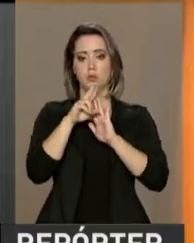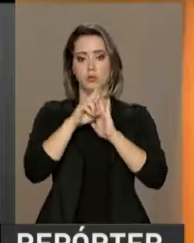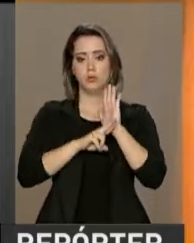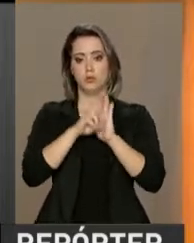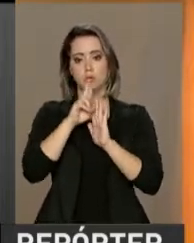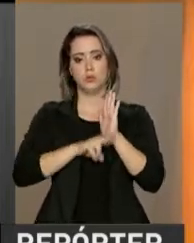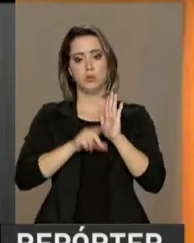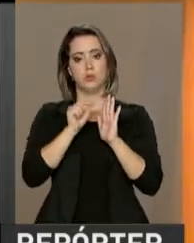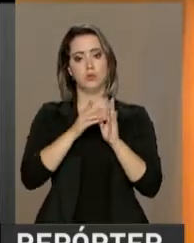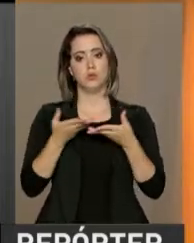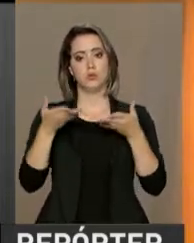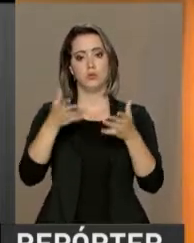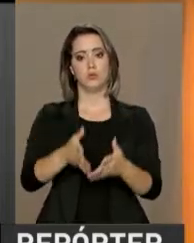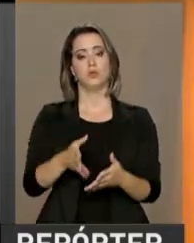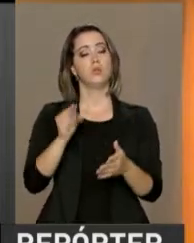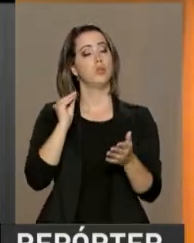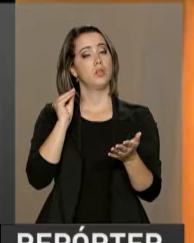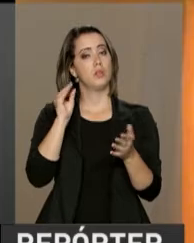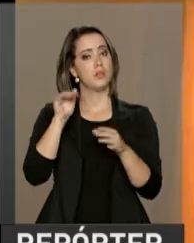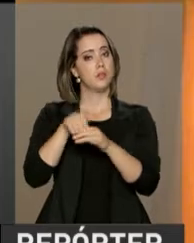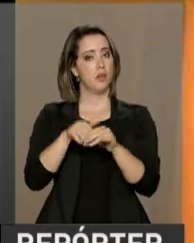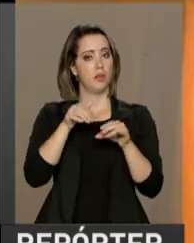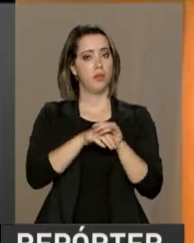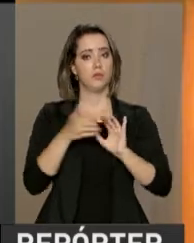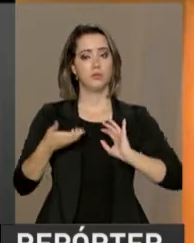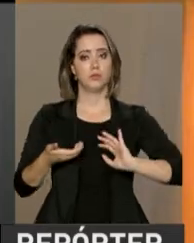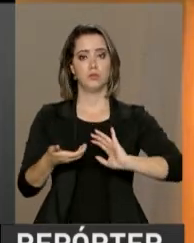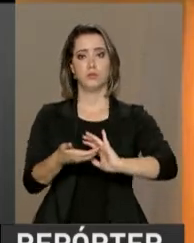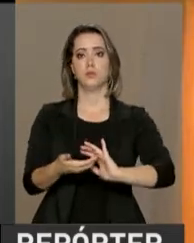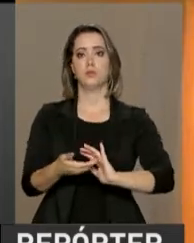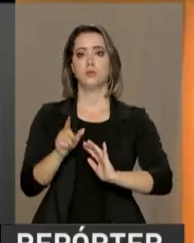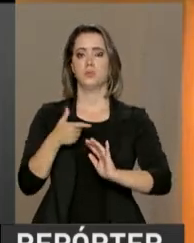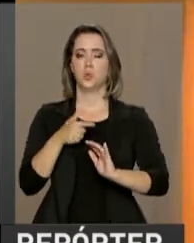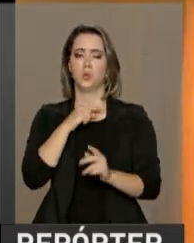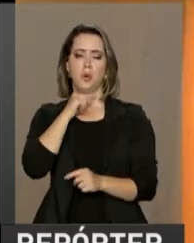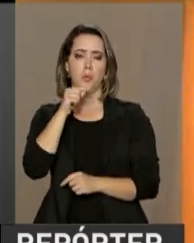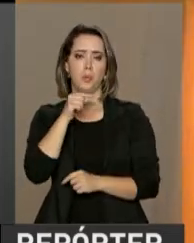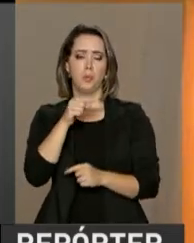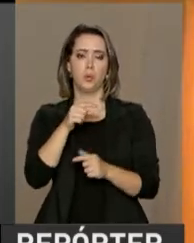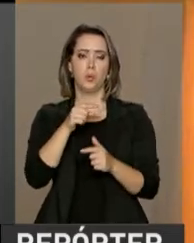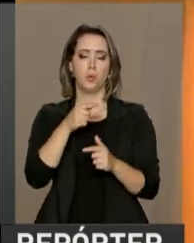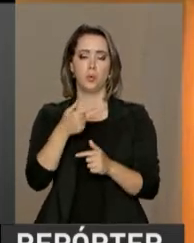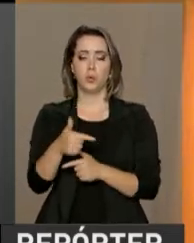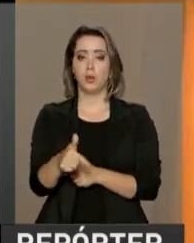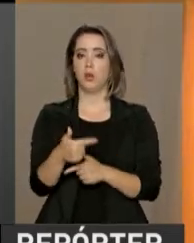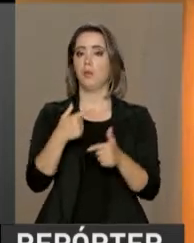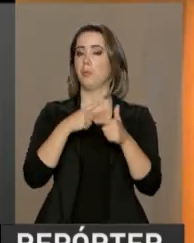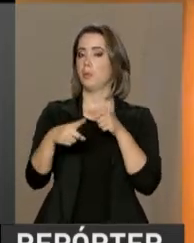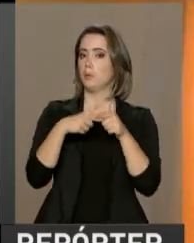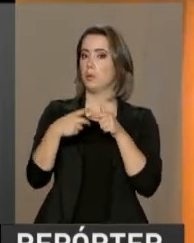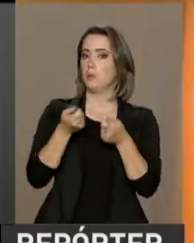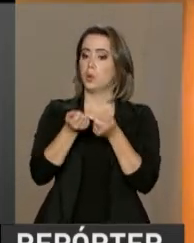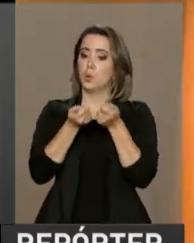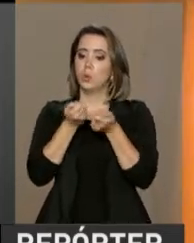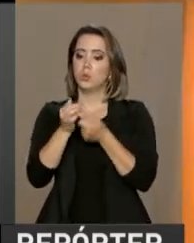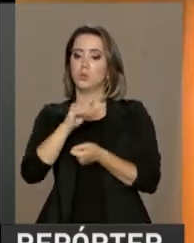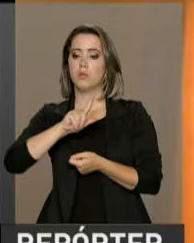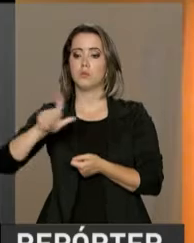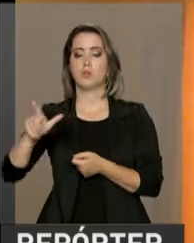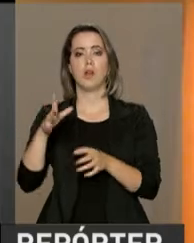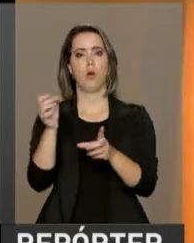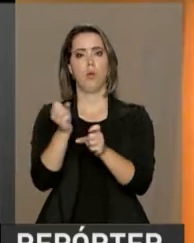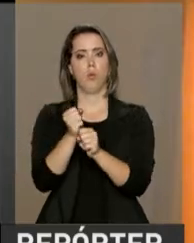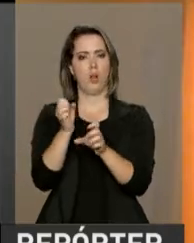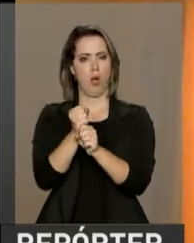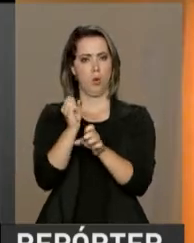da reforma que será votado pela câmara dos deputados não compromete o ajuste fiscal segundo mias um cálculo do